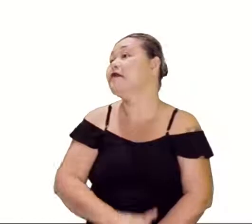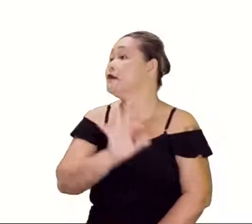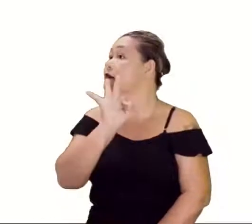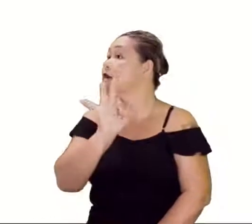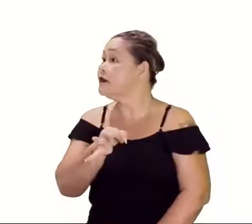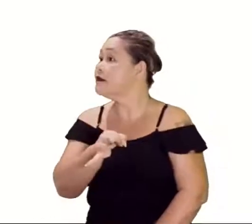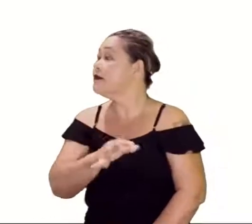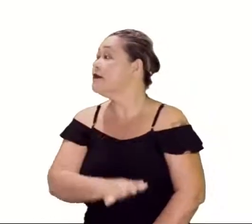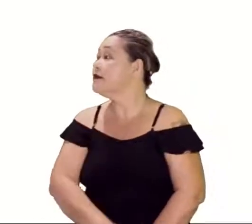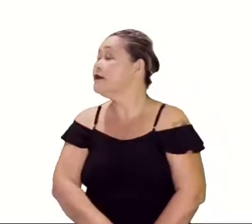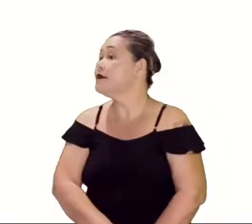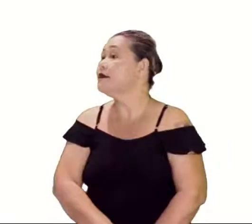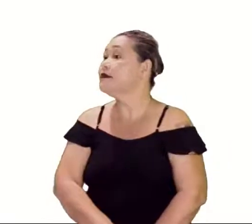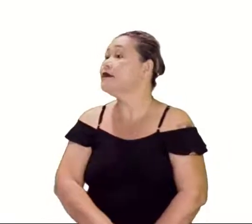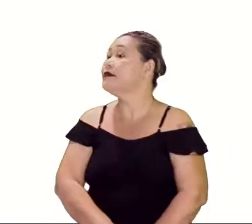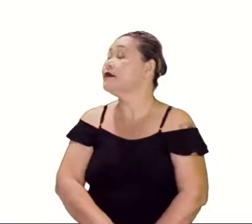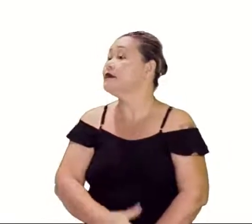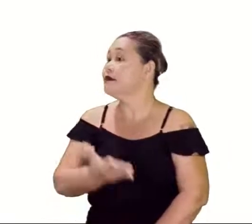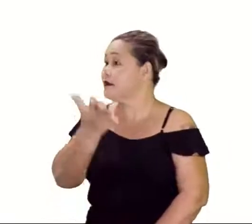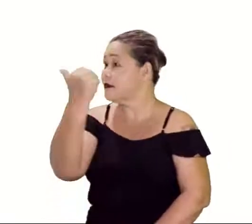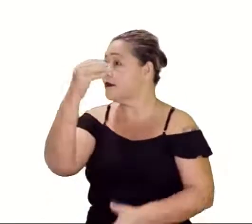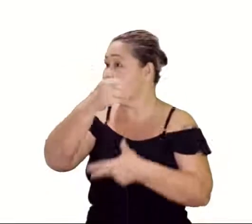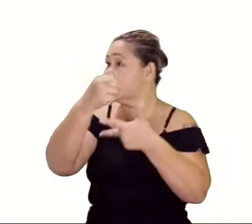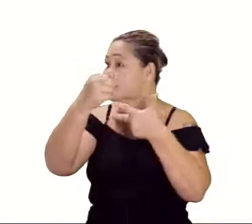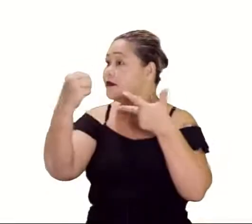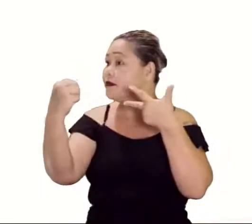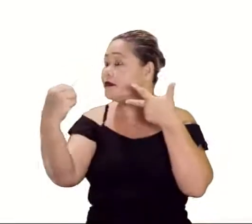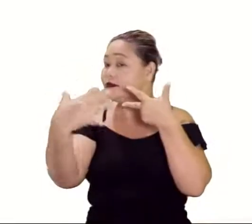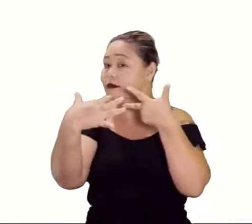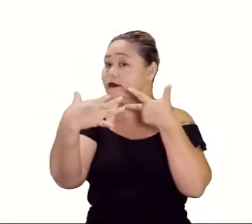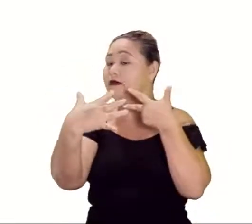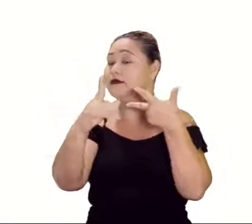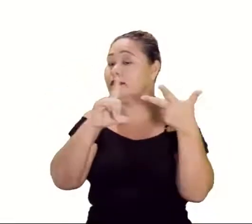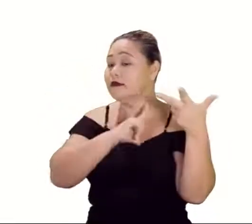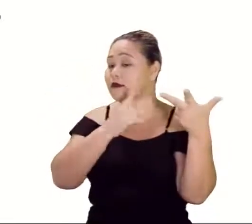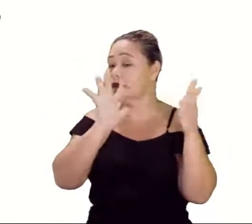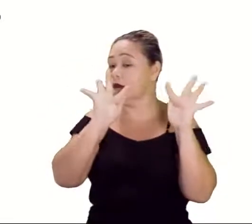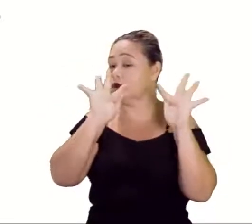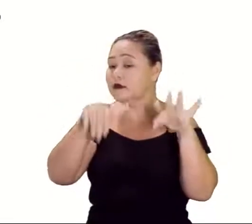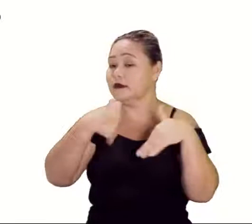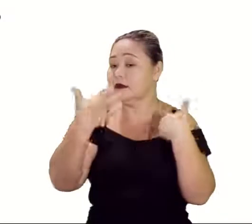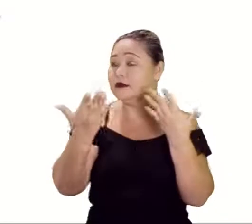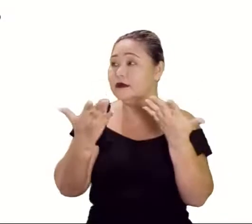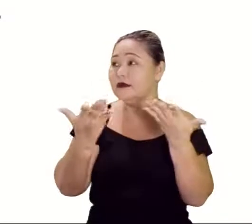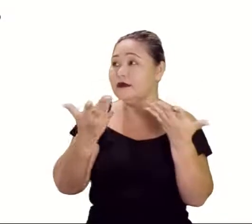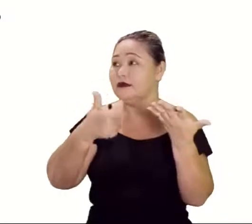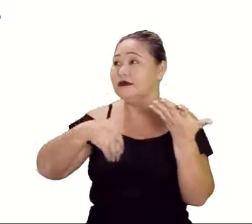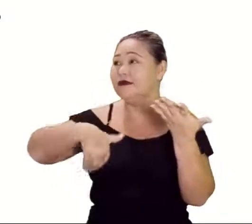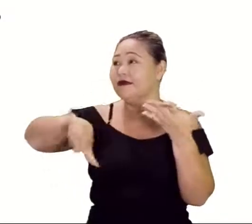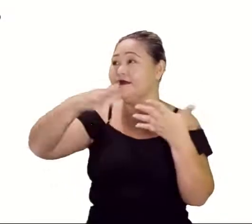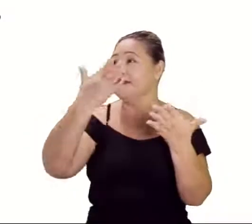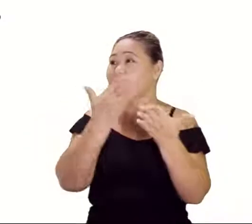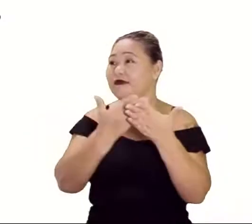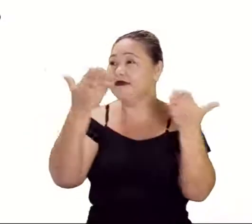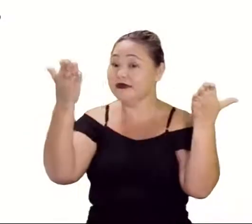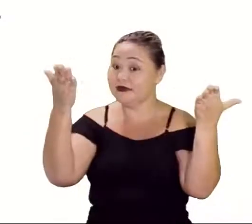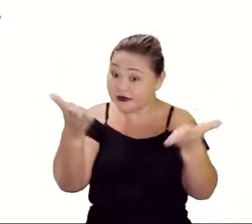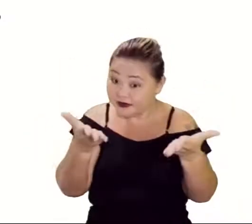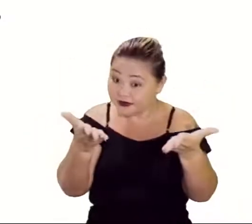Certo? Vamos para o Se Liga no Enem, então? Se liga no Enem para a gente finalizar a aula de